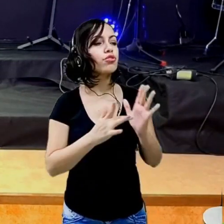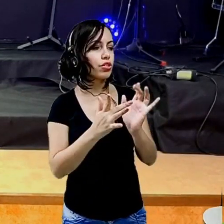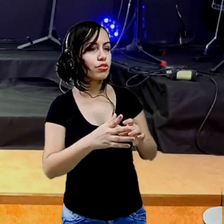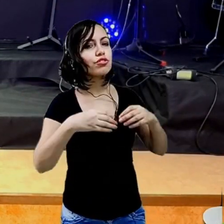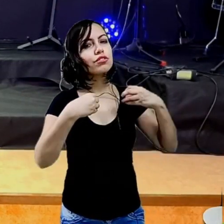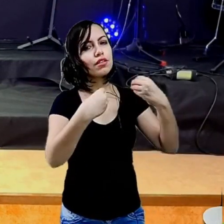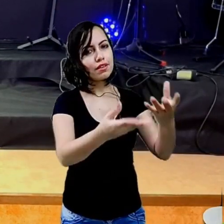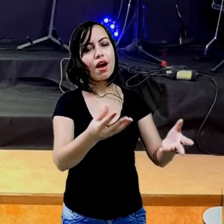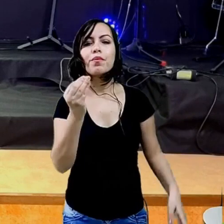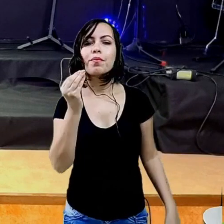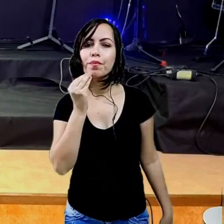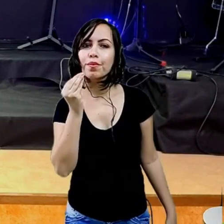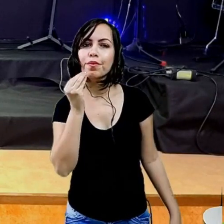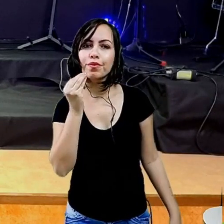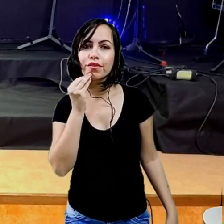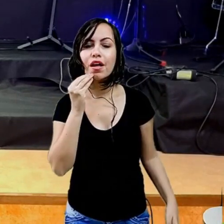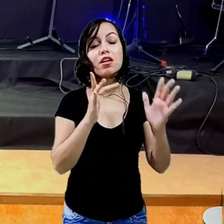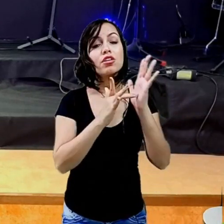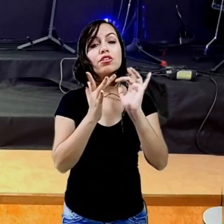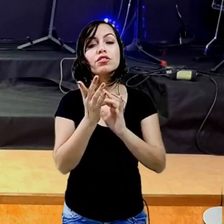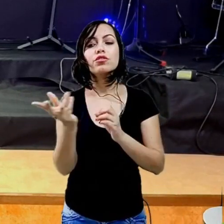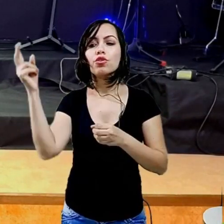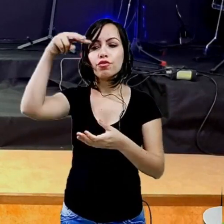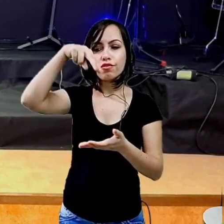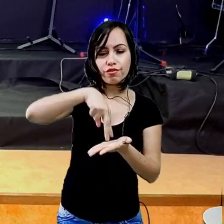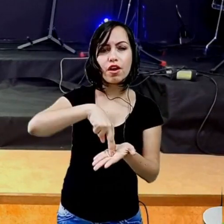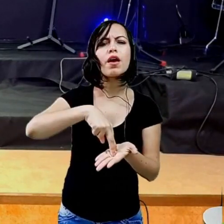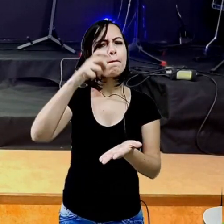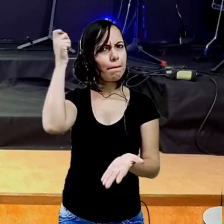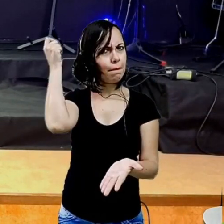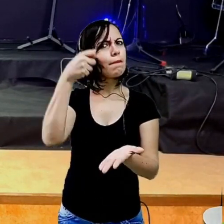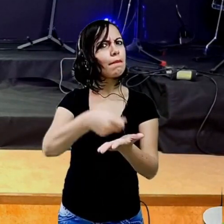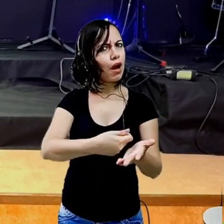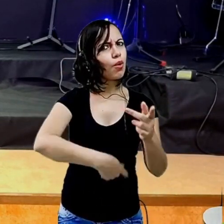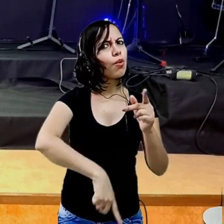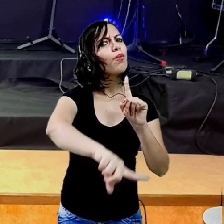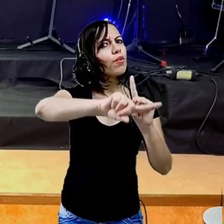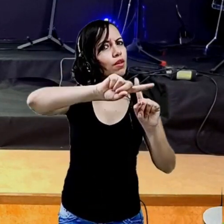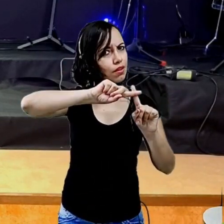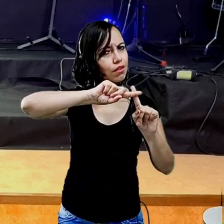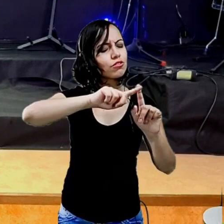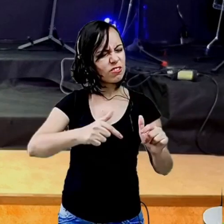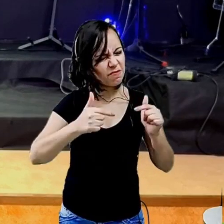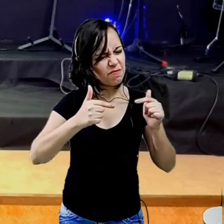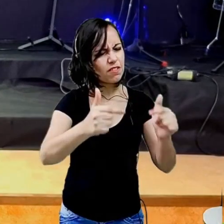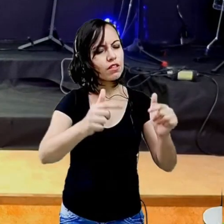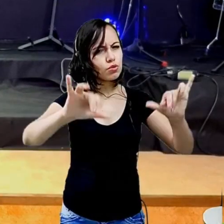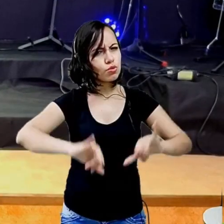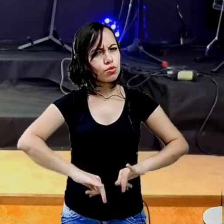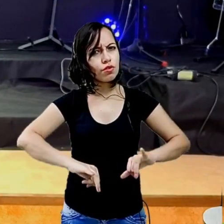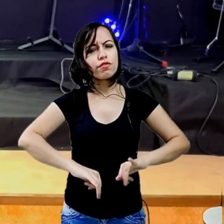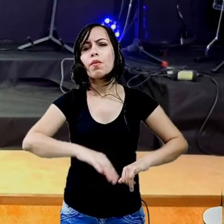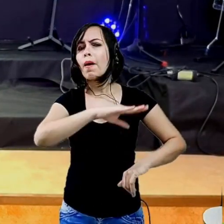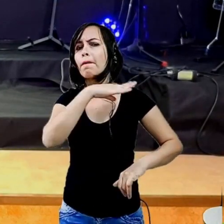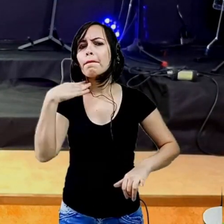condição. Ele veio, pagou o alto preço, enfrentou e sofreu morte